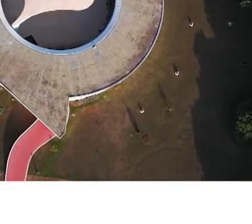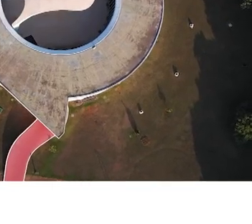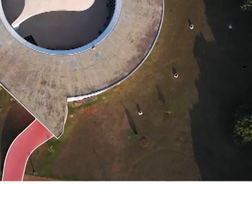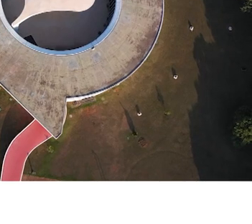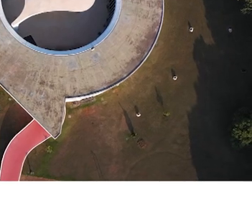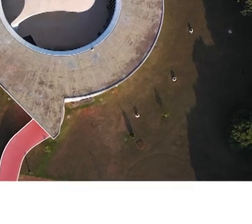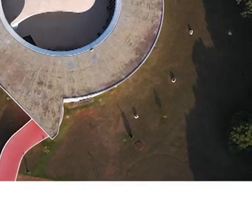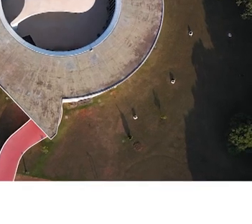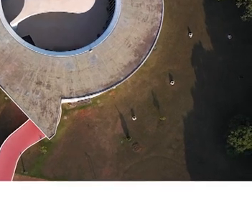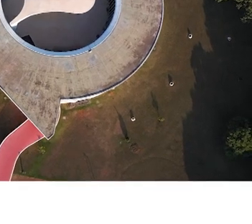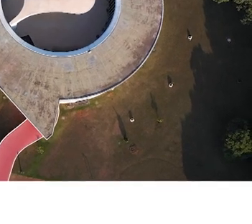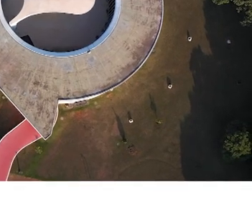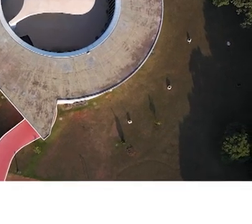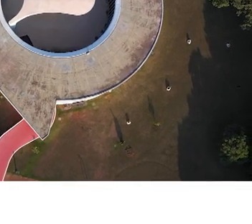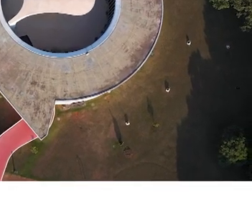E